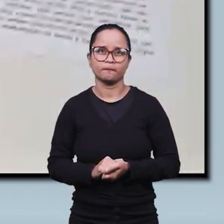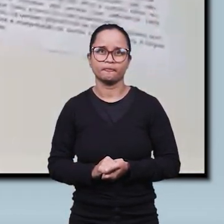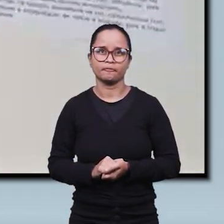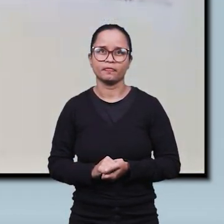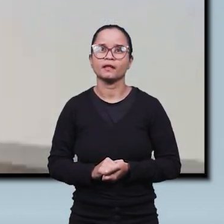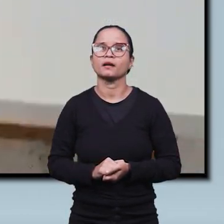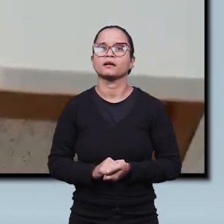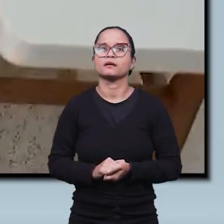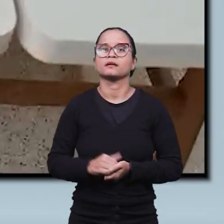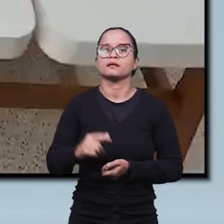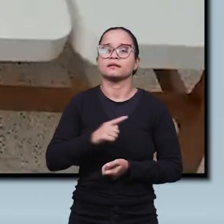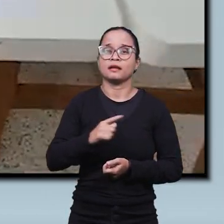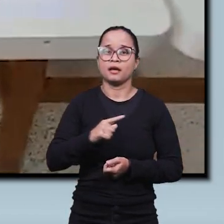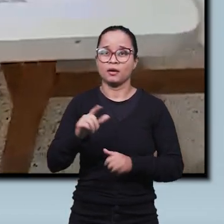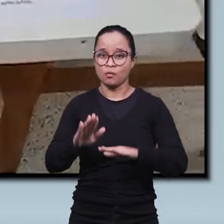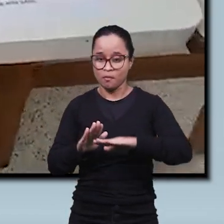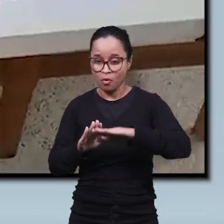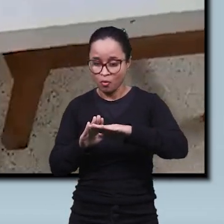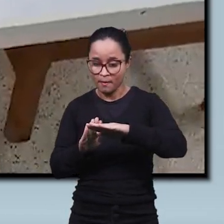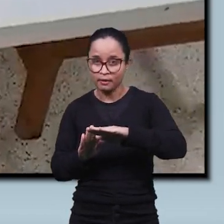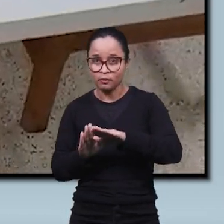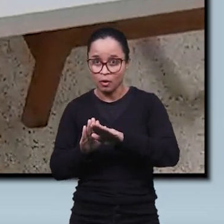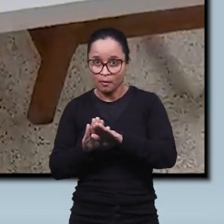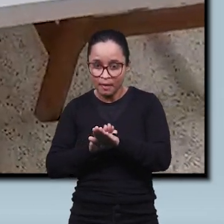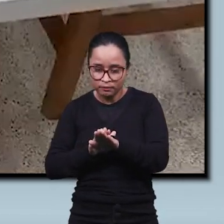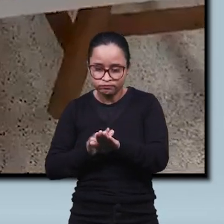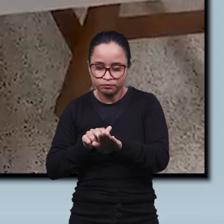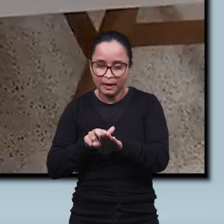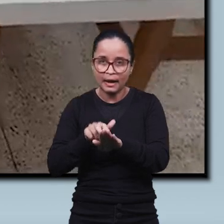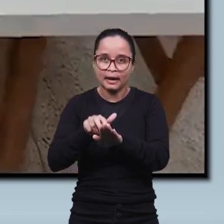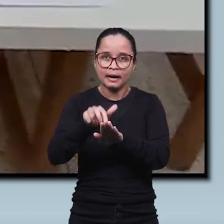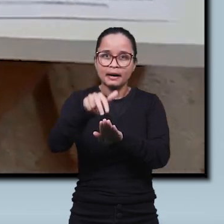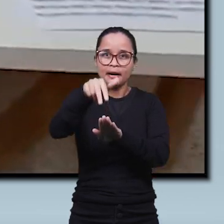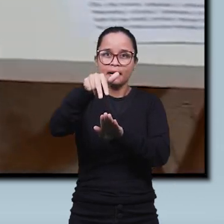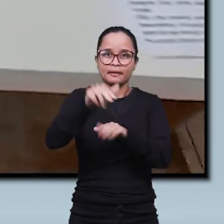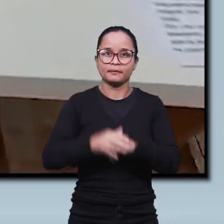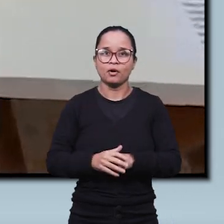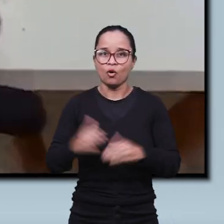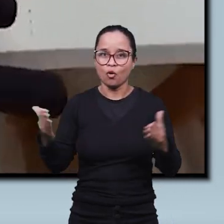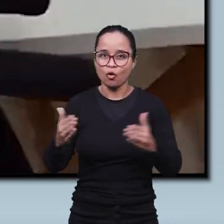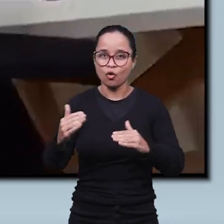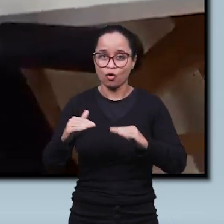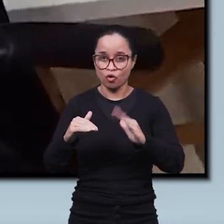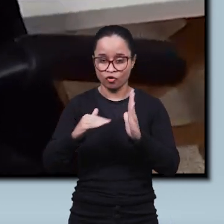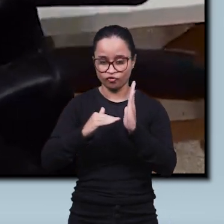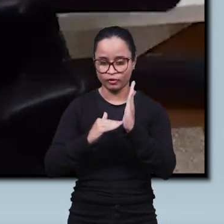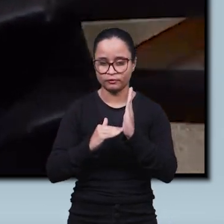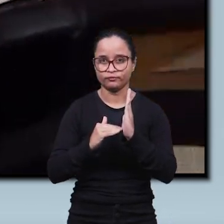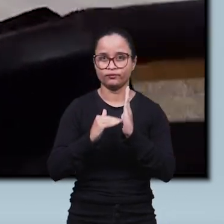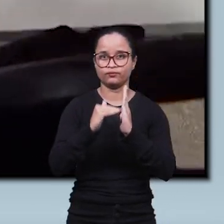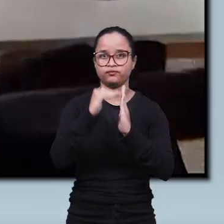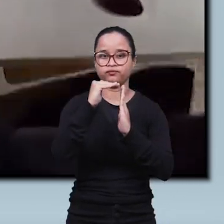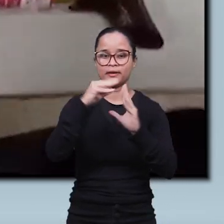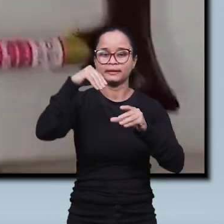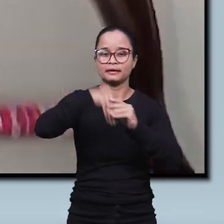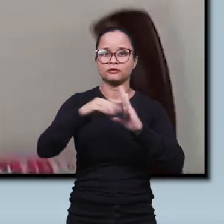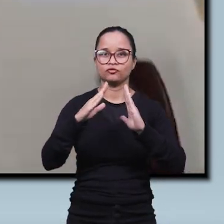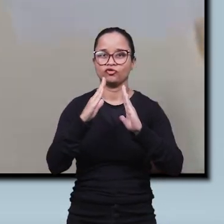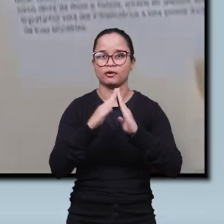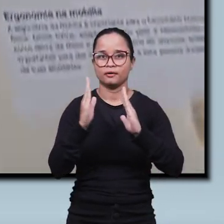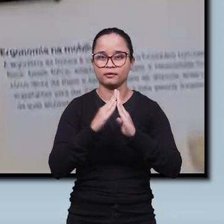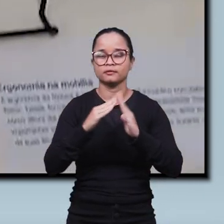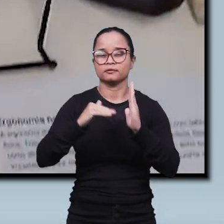uma rampa de acesso, né? Hoje já existe até alguns elevadores dentro da residência,